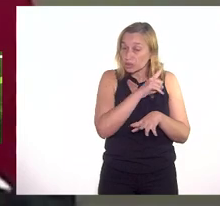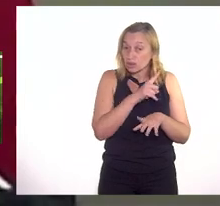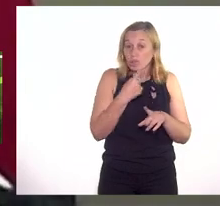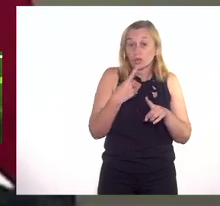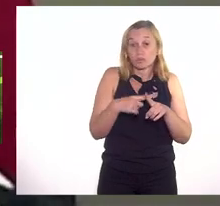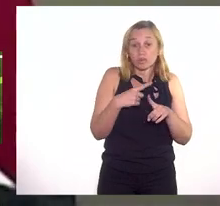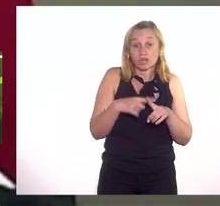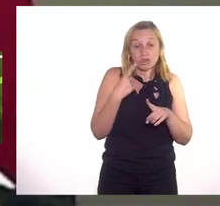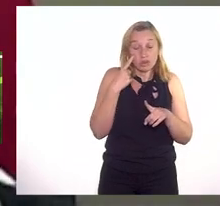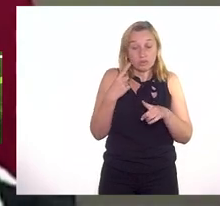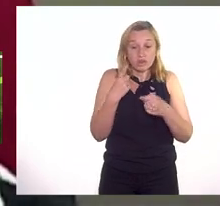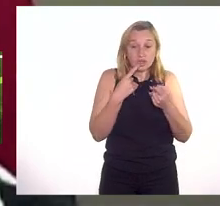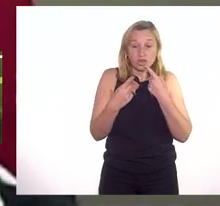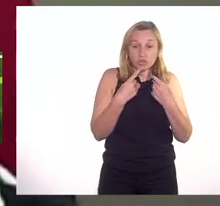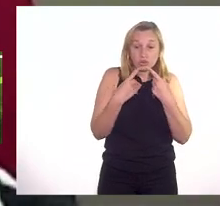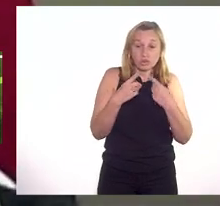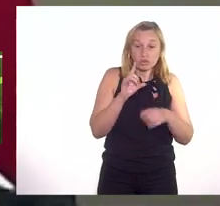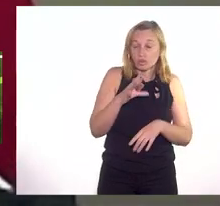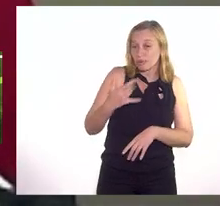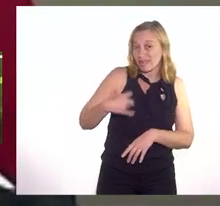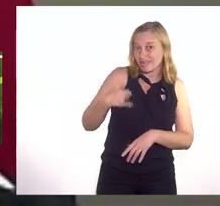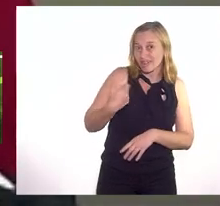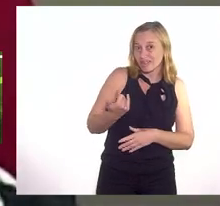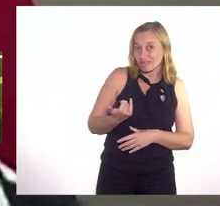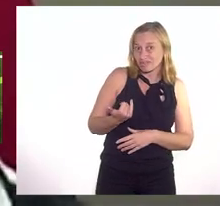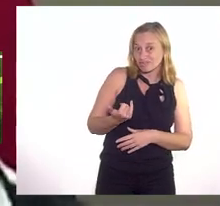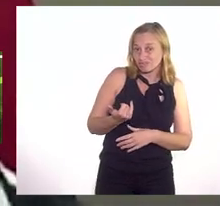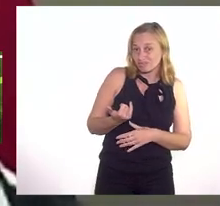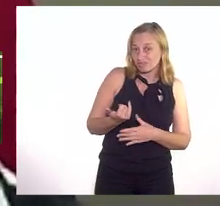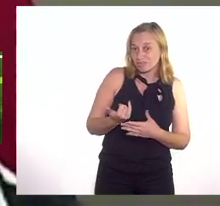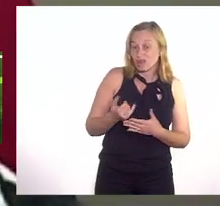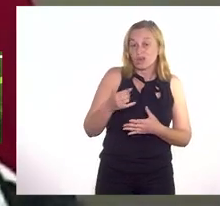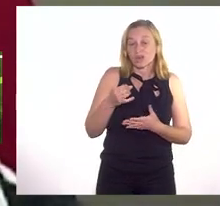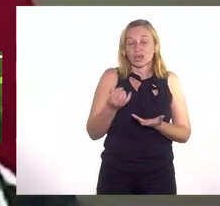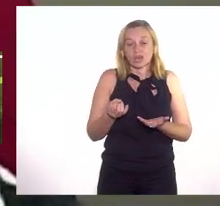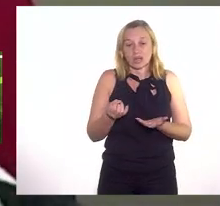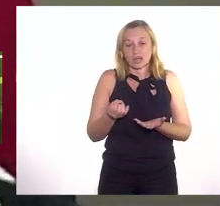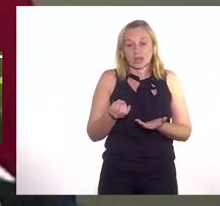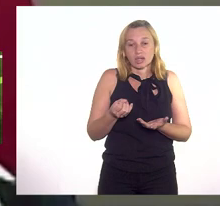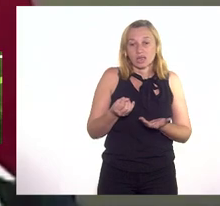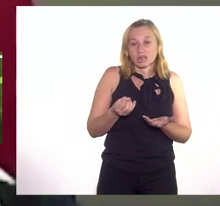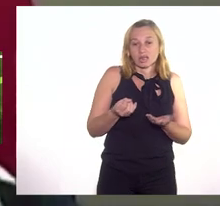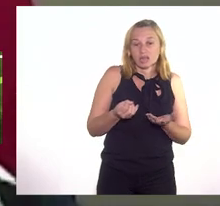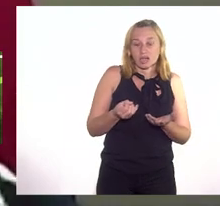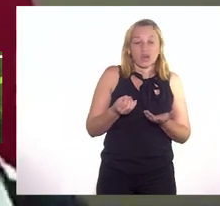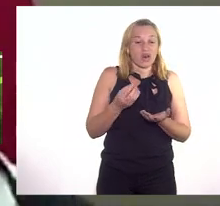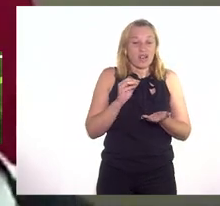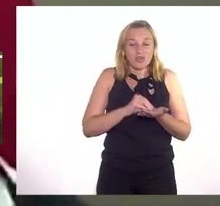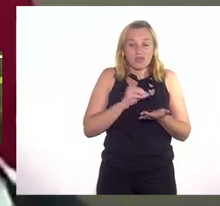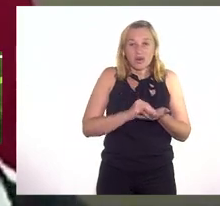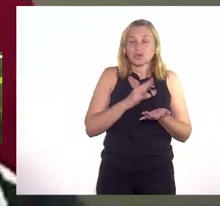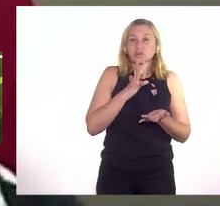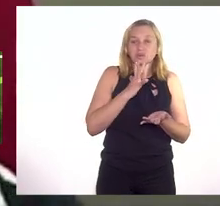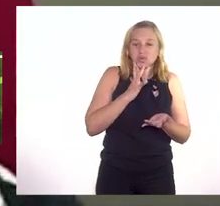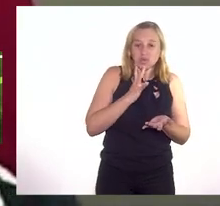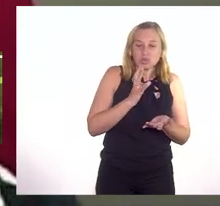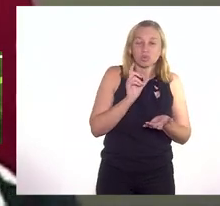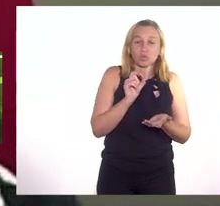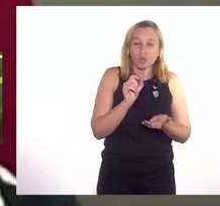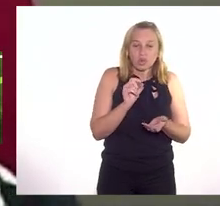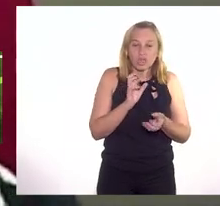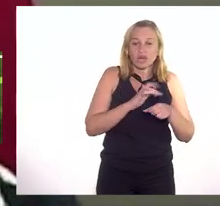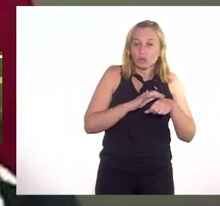gente vai fazer a discussão pela idade. E a ignorância do desconhecimento do que são as